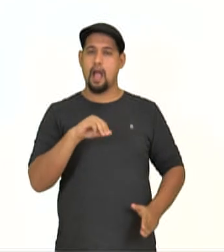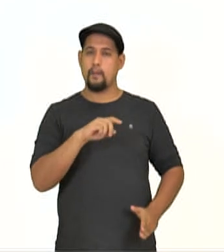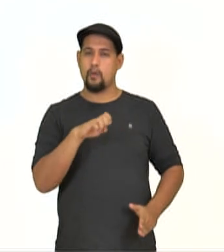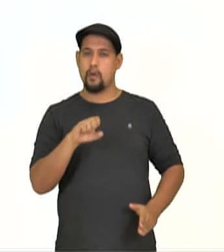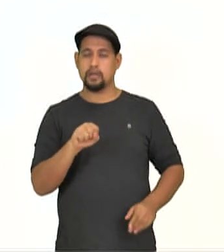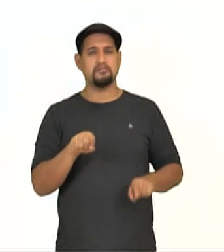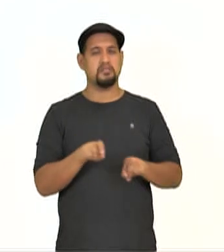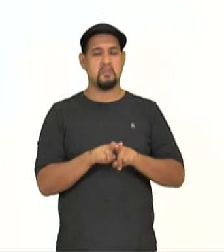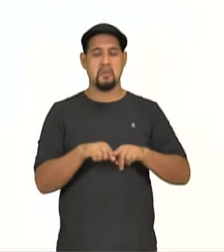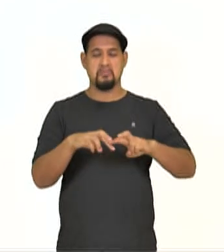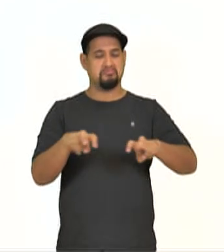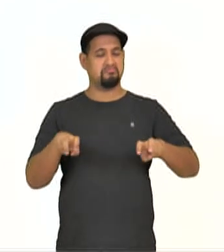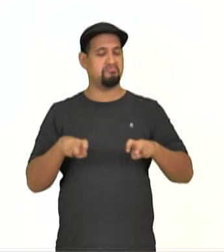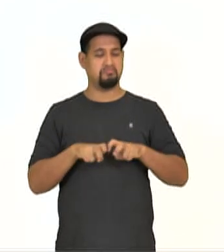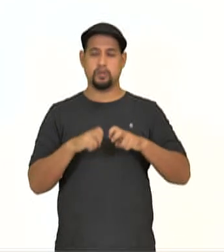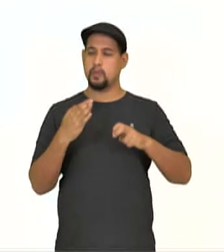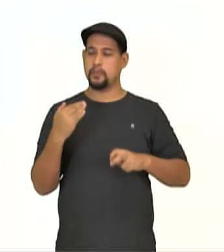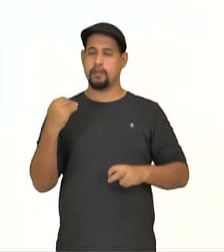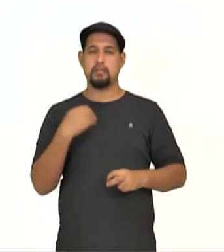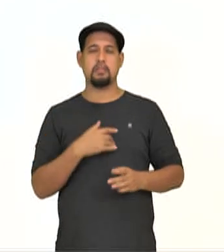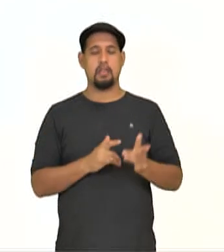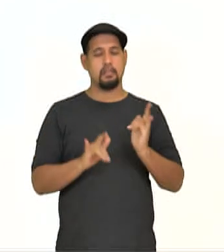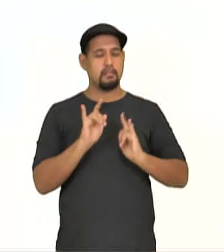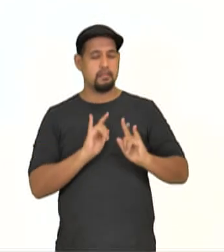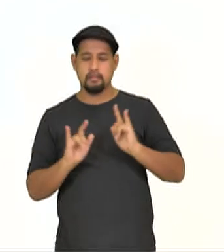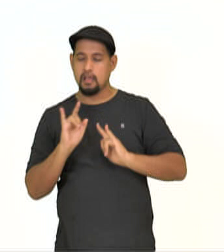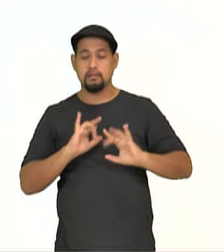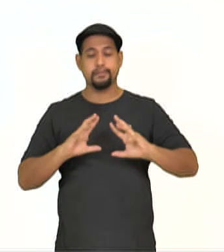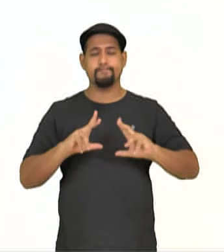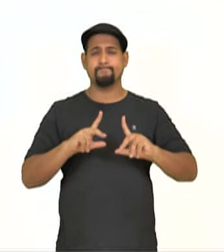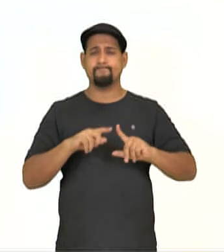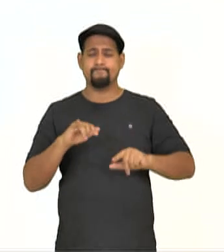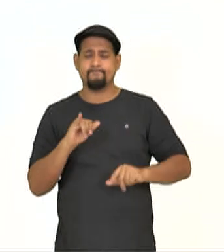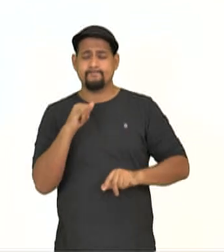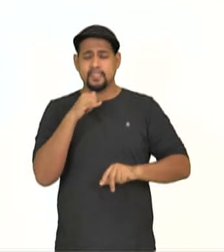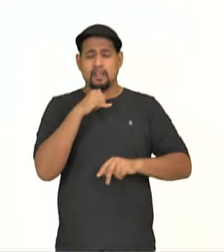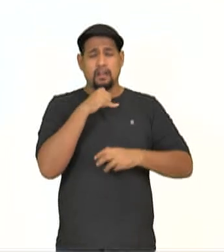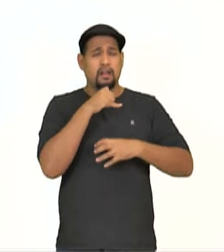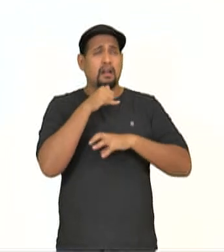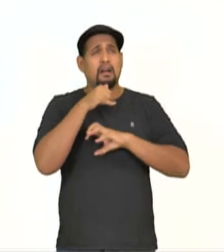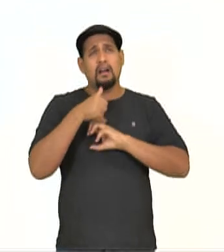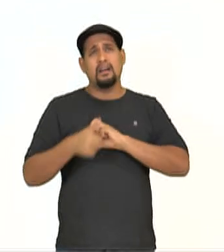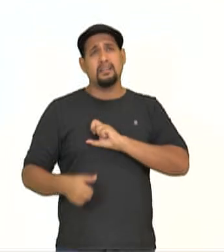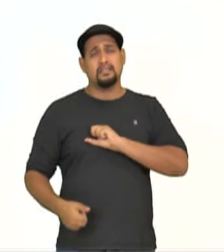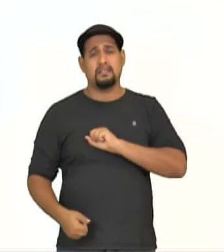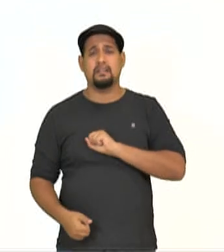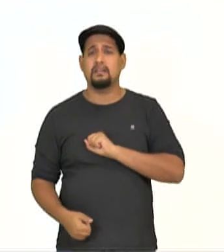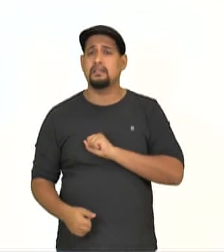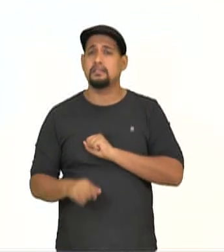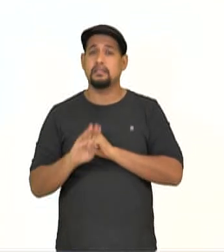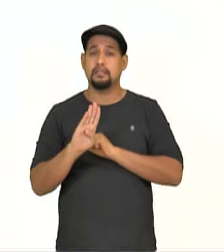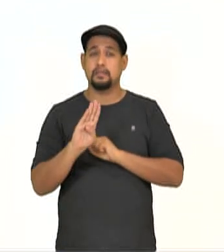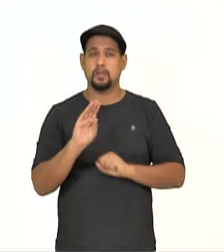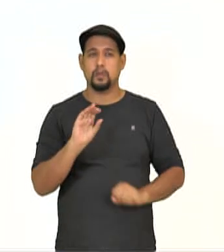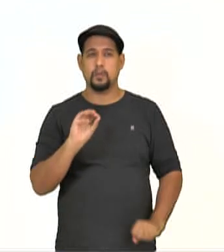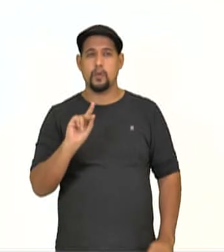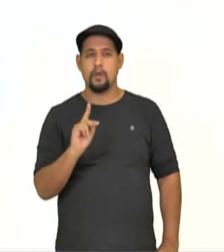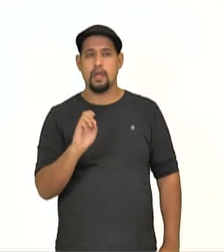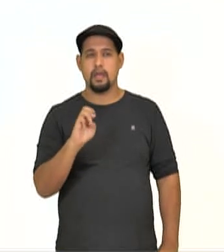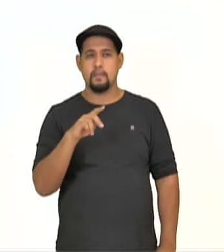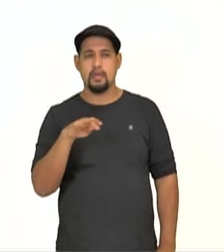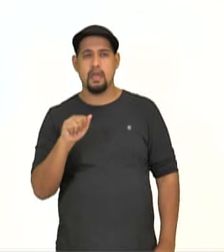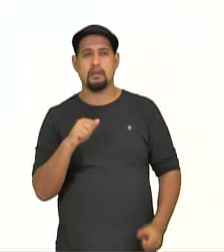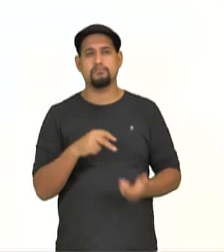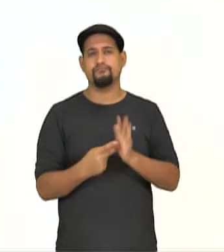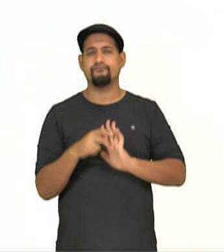à boemia e aos amores passageiros, sofreu sua primeira desilusão amorosa. Boemia, nós queremos dizer, o